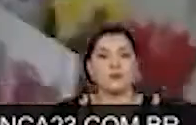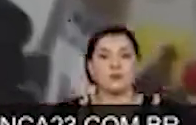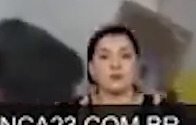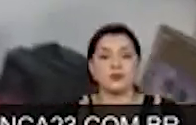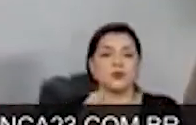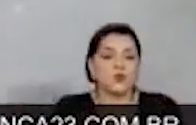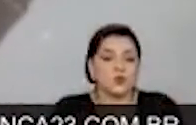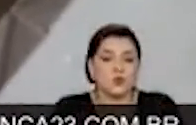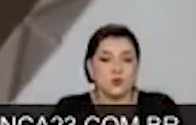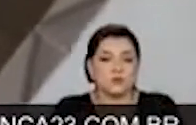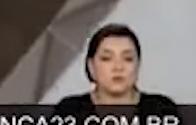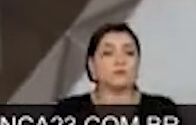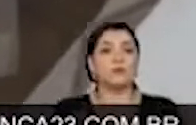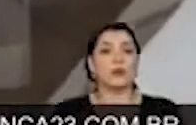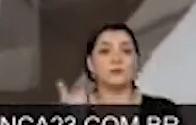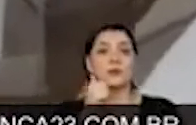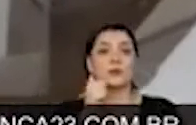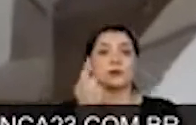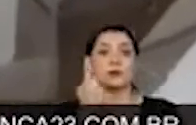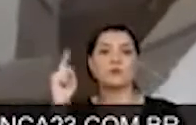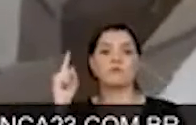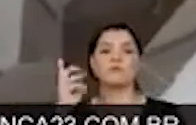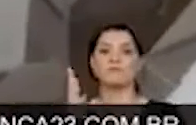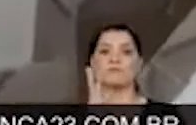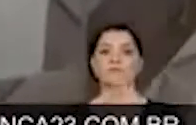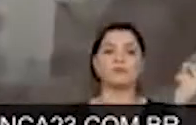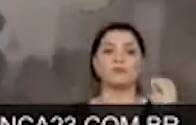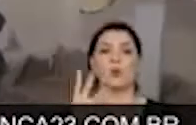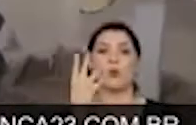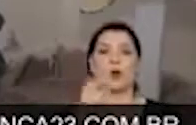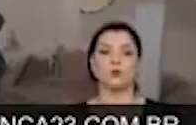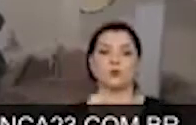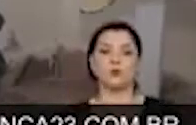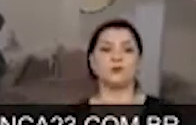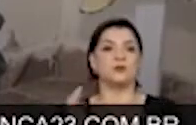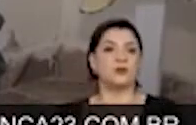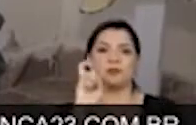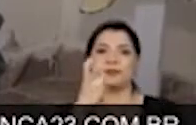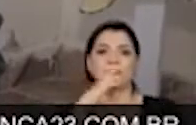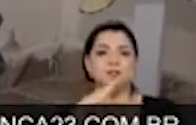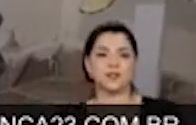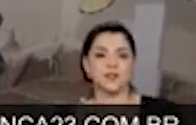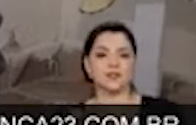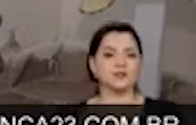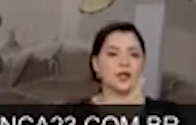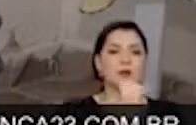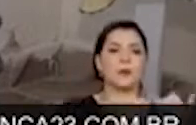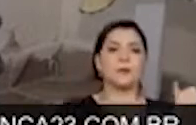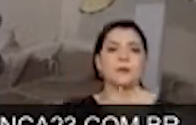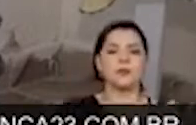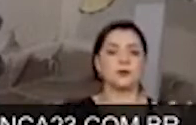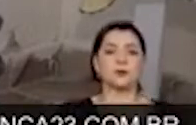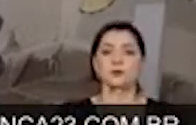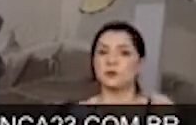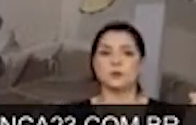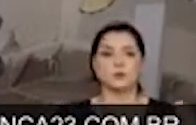ainda, quando a mãe viu a filha pela última vez, há 4 anos. Foi umas 5 horas. Ela saiu assim para brincar e